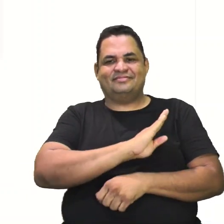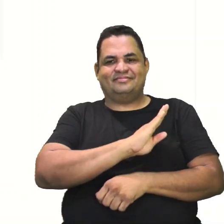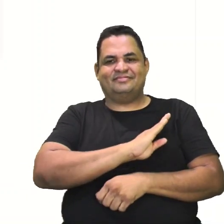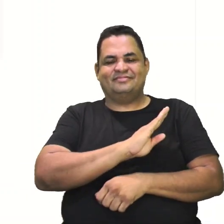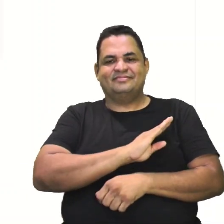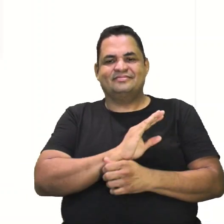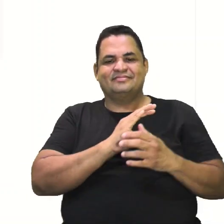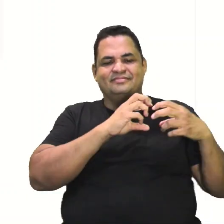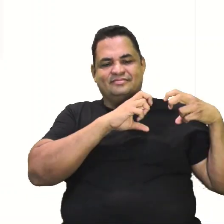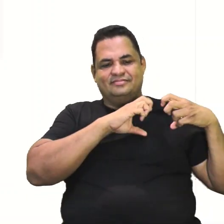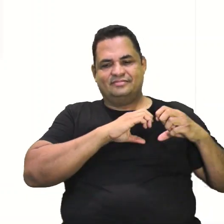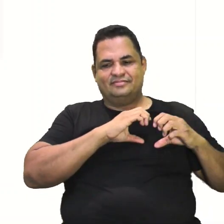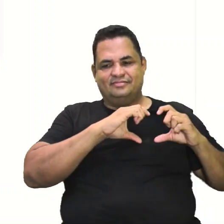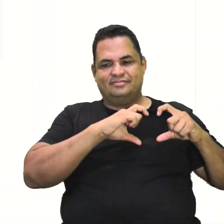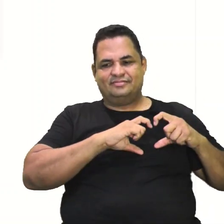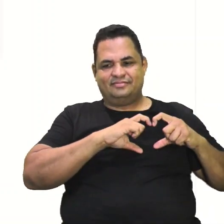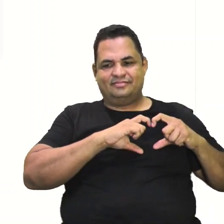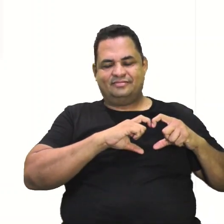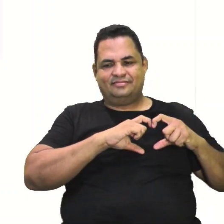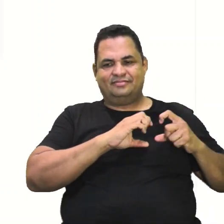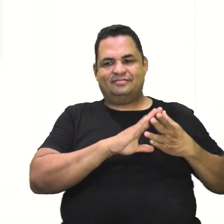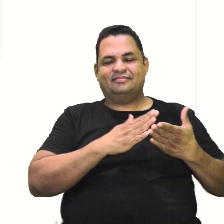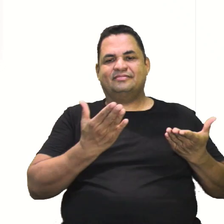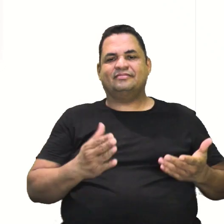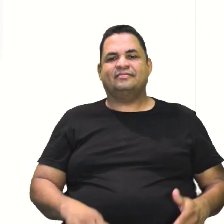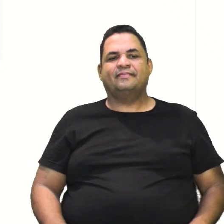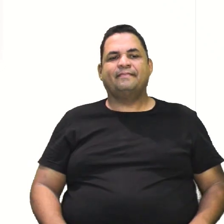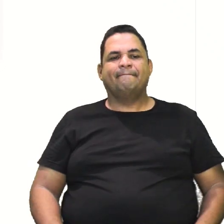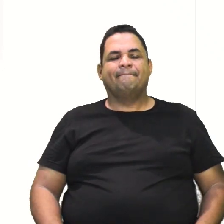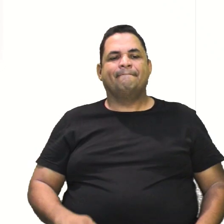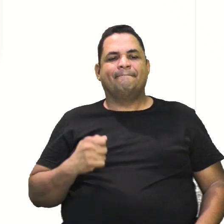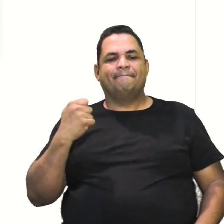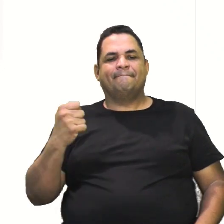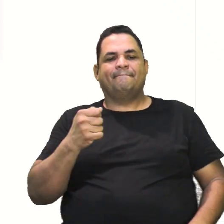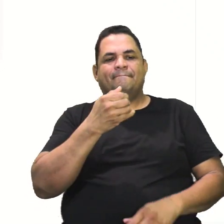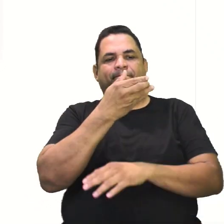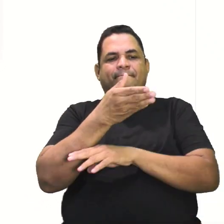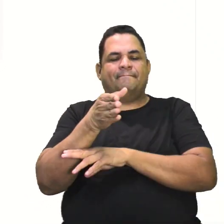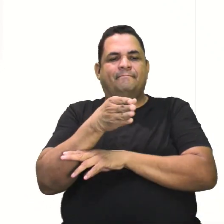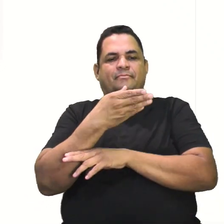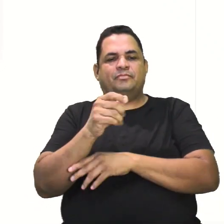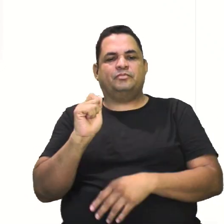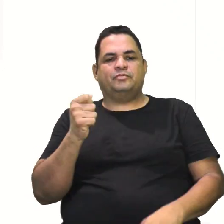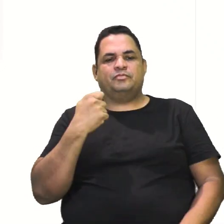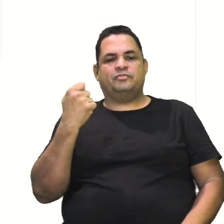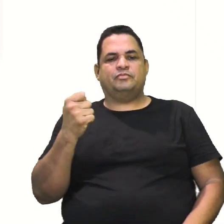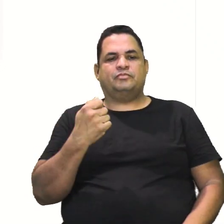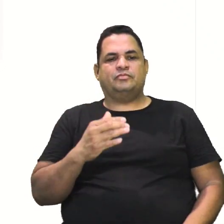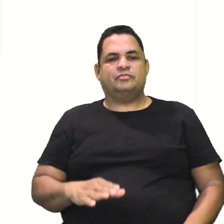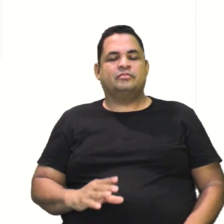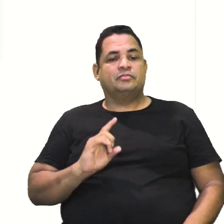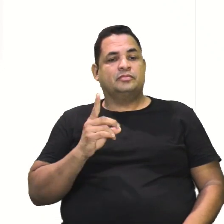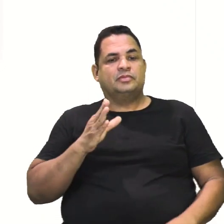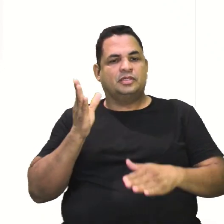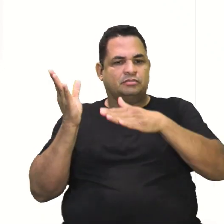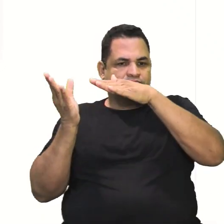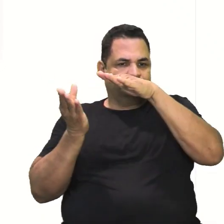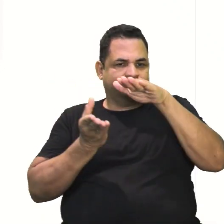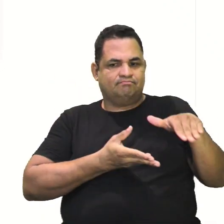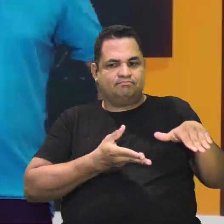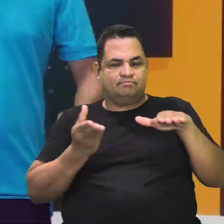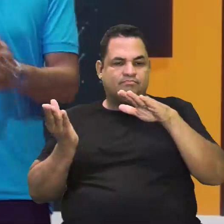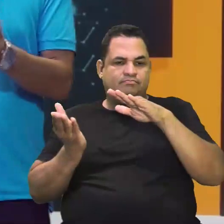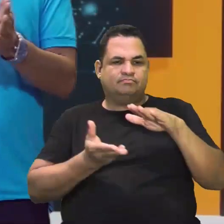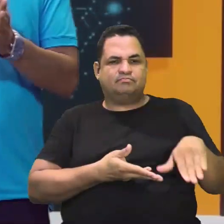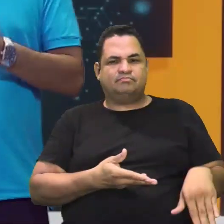né? Vamos junto aqui? Vamos ver? Então, a bandeira do Rio Grande do Sul só tem retas paralelas, não é